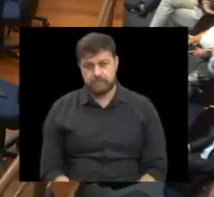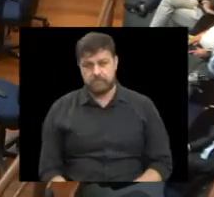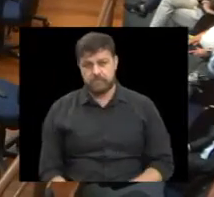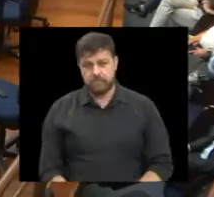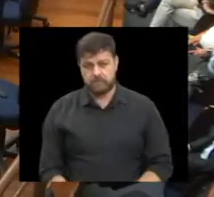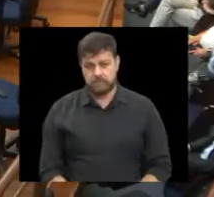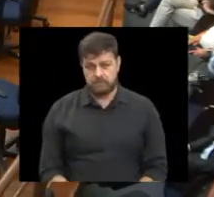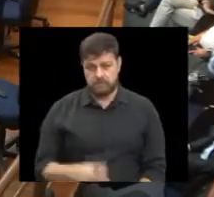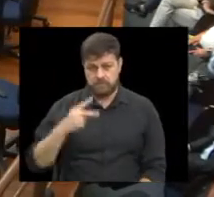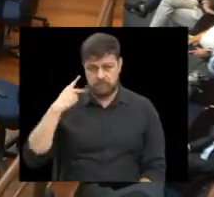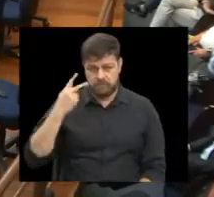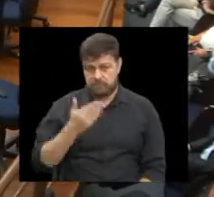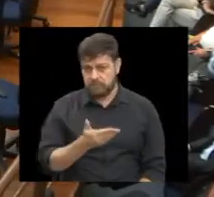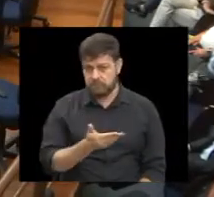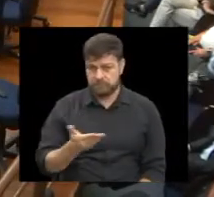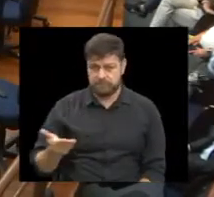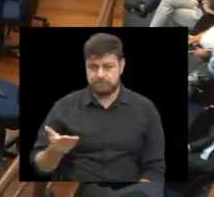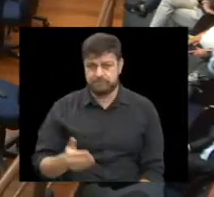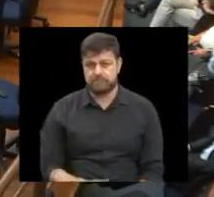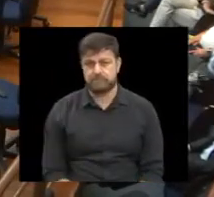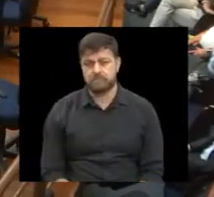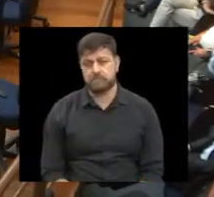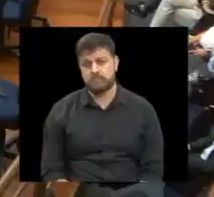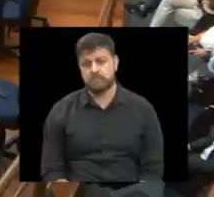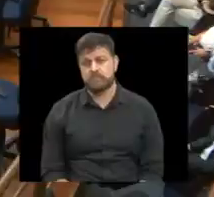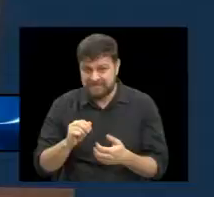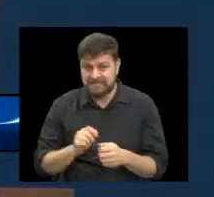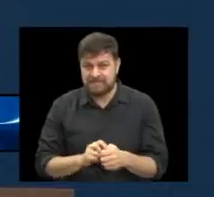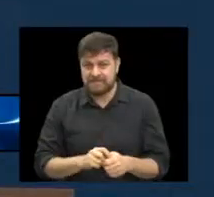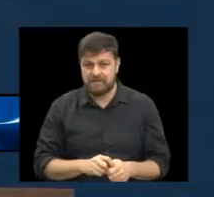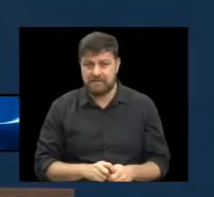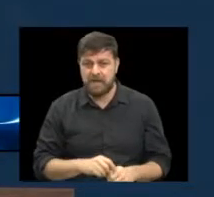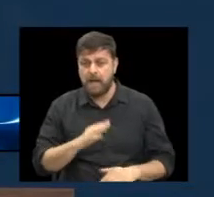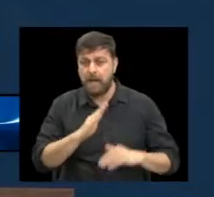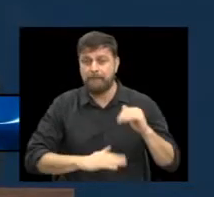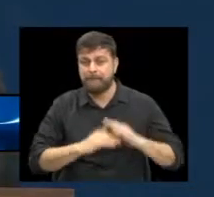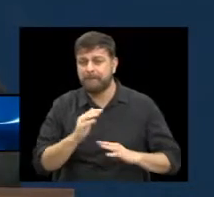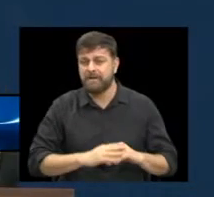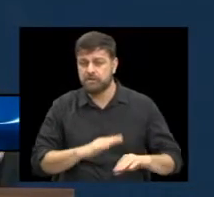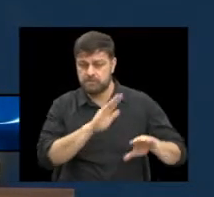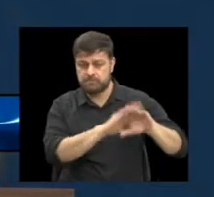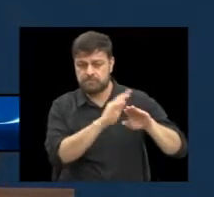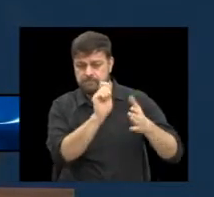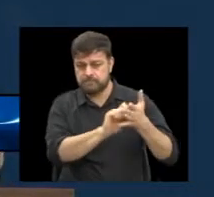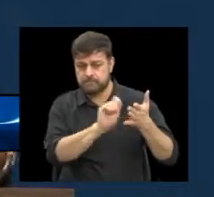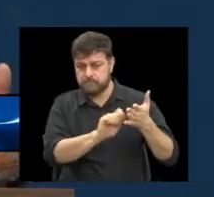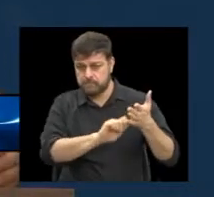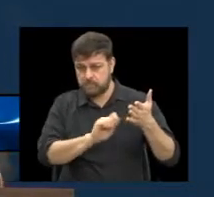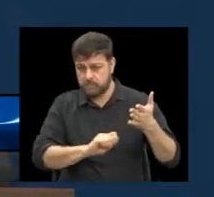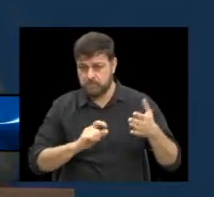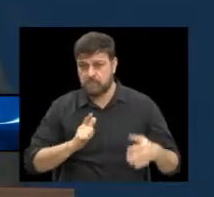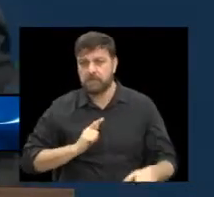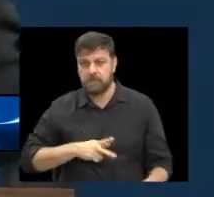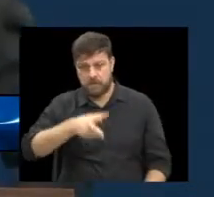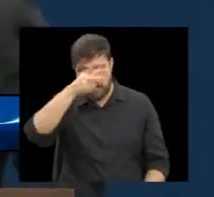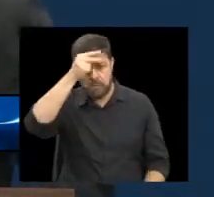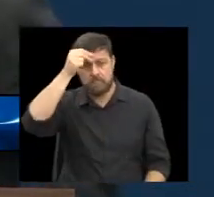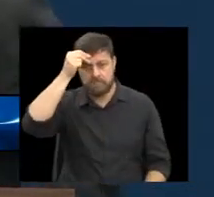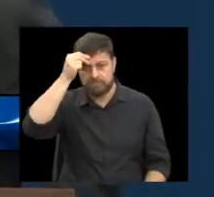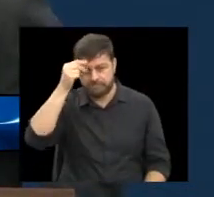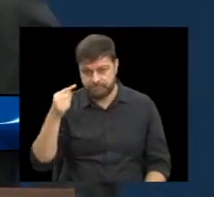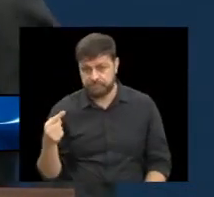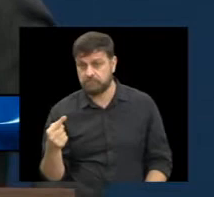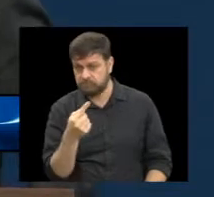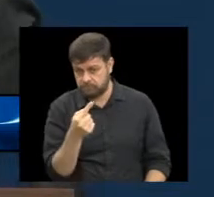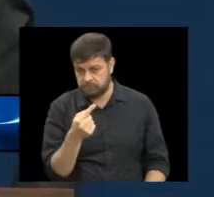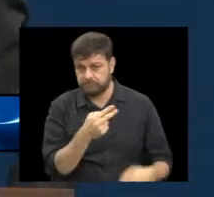subemenda. Neste momento em que é analisada a legalidade do projeto, o presidente da Comissão de Constituição da Câmara, Luiz Henrique